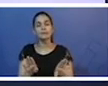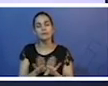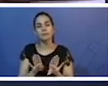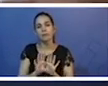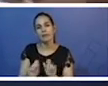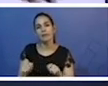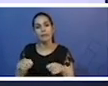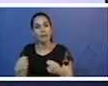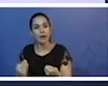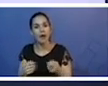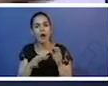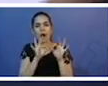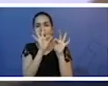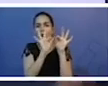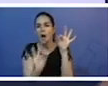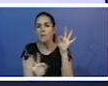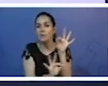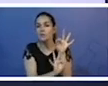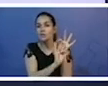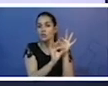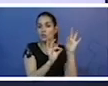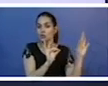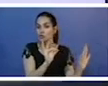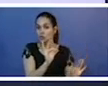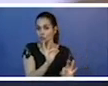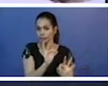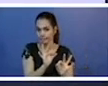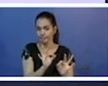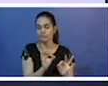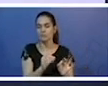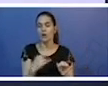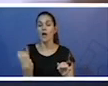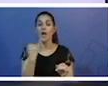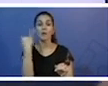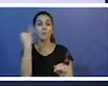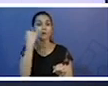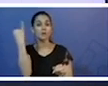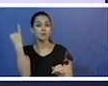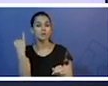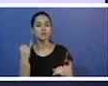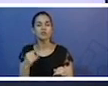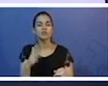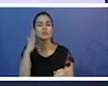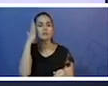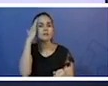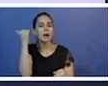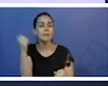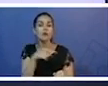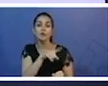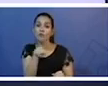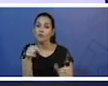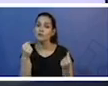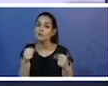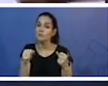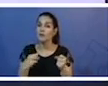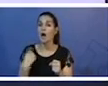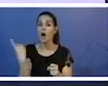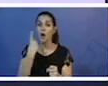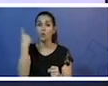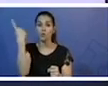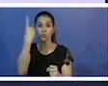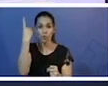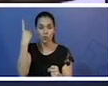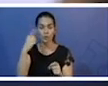medida de todos os lados. Daí a importância de saber que você tem que usar a altura que forma